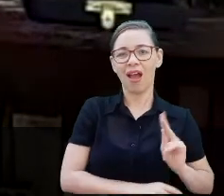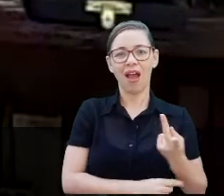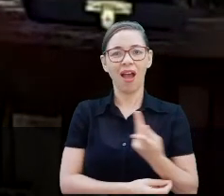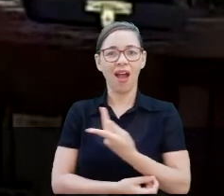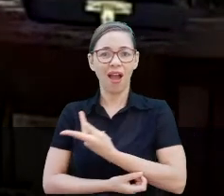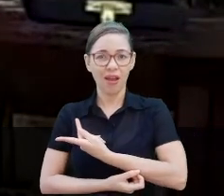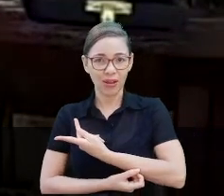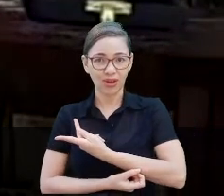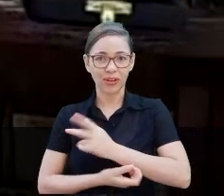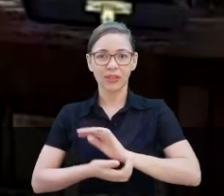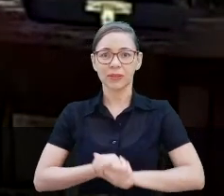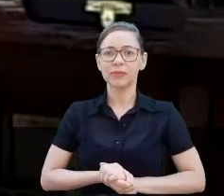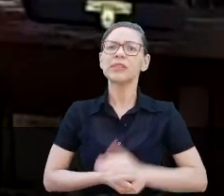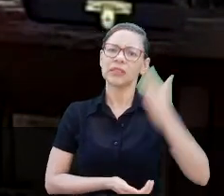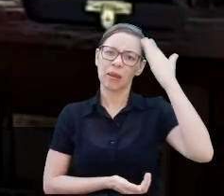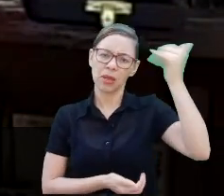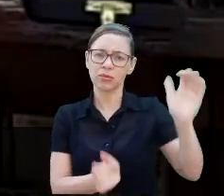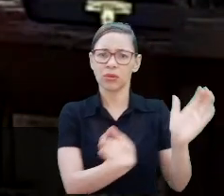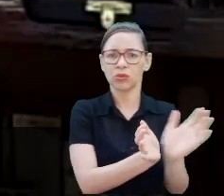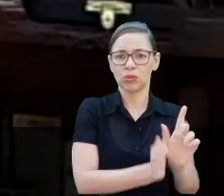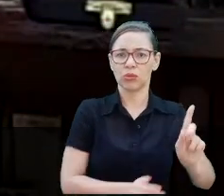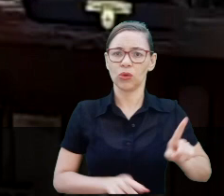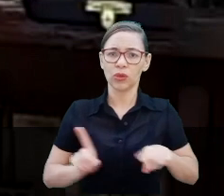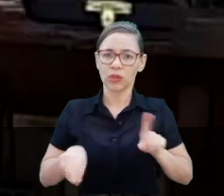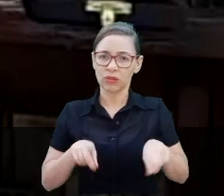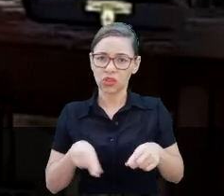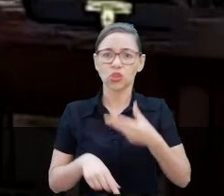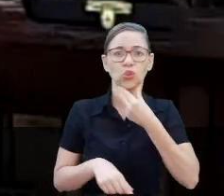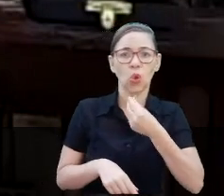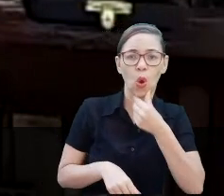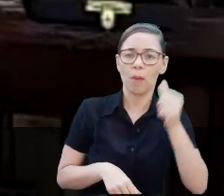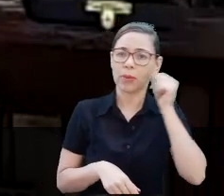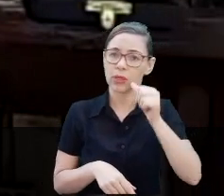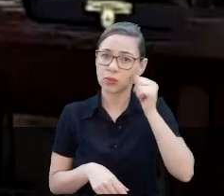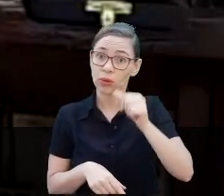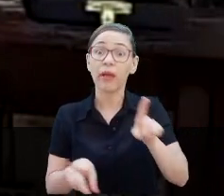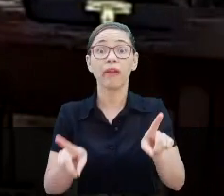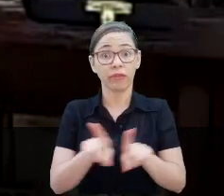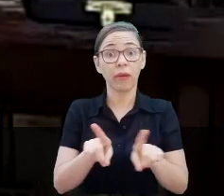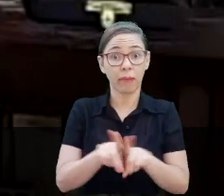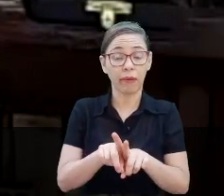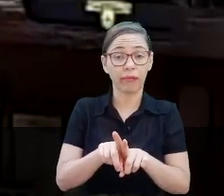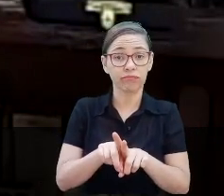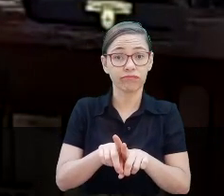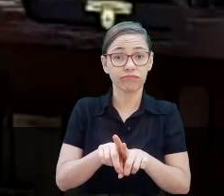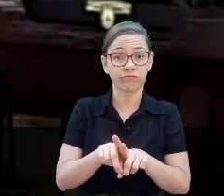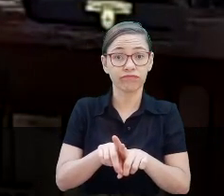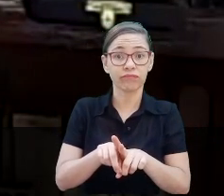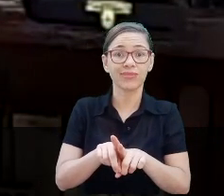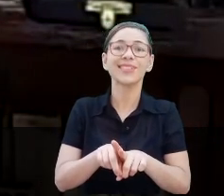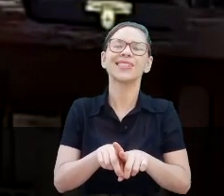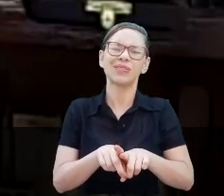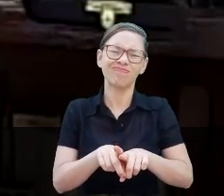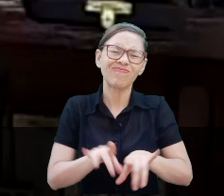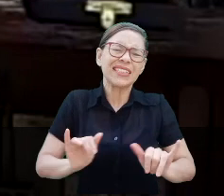Nós temos, com relação à população das travestis, mulheres trans, homens trans no Brasil, também